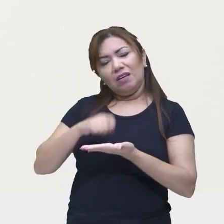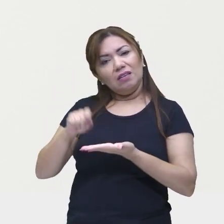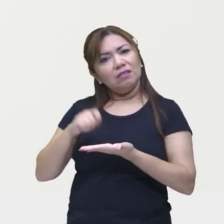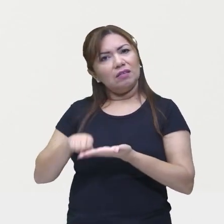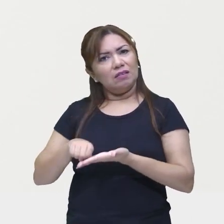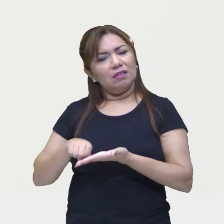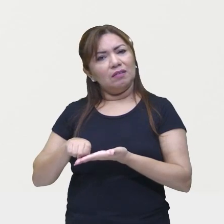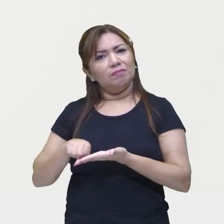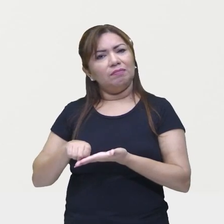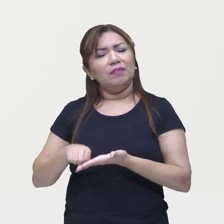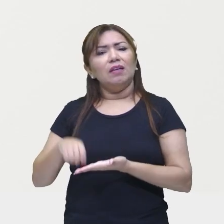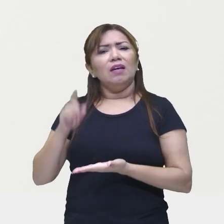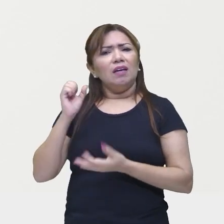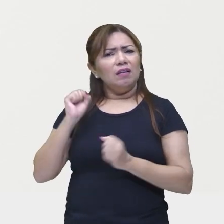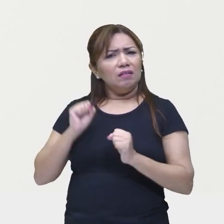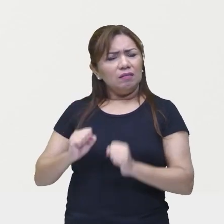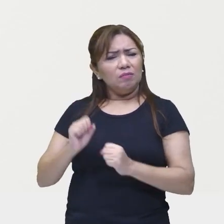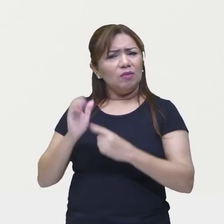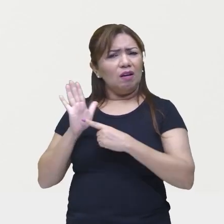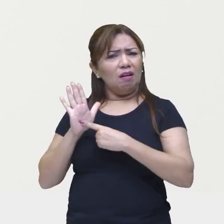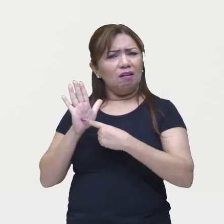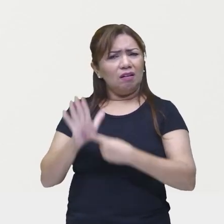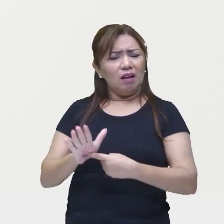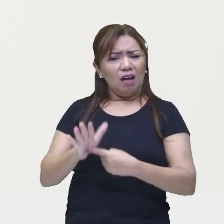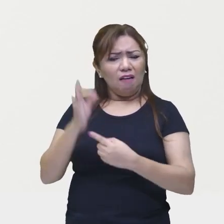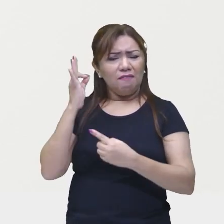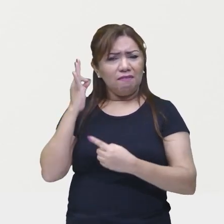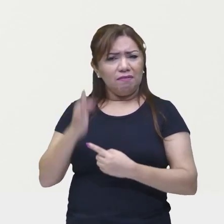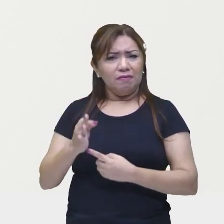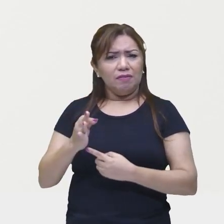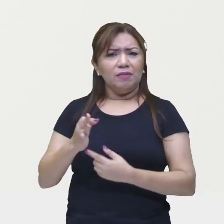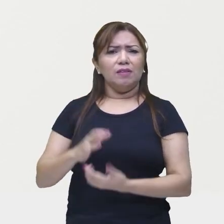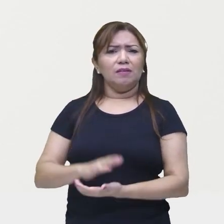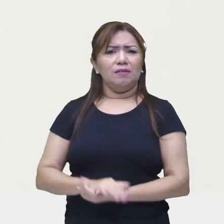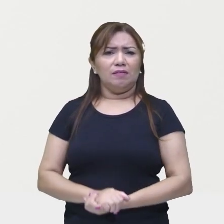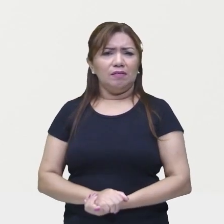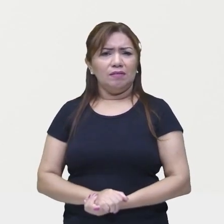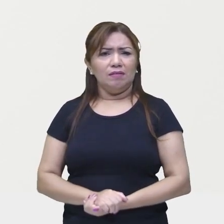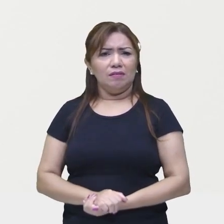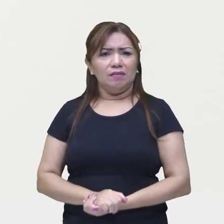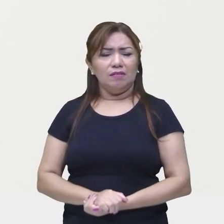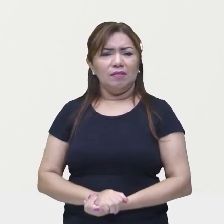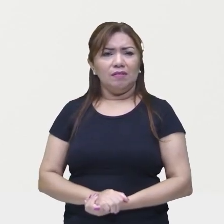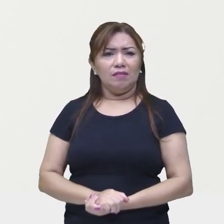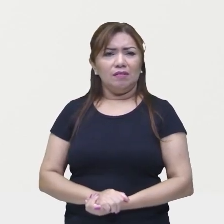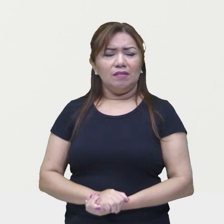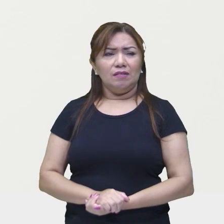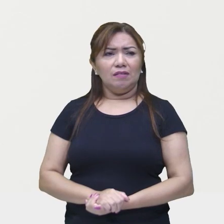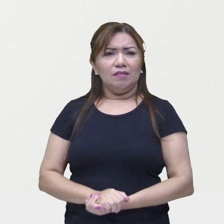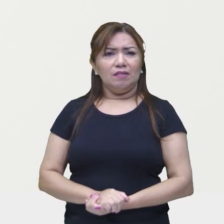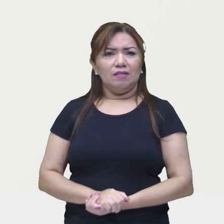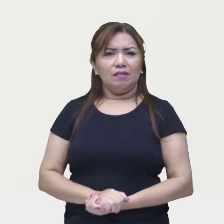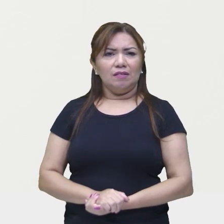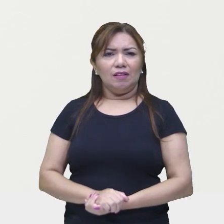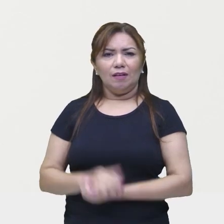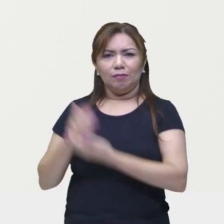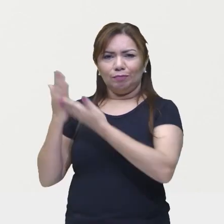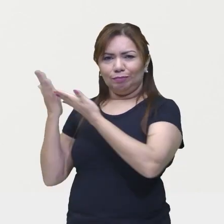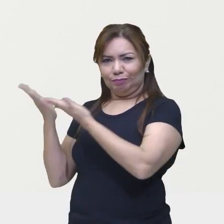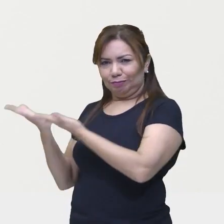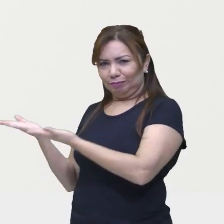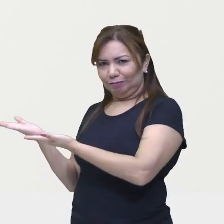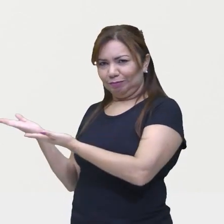verbal. Ele permite afirmar que... Vamos olhar a imagem.